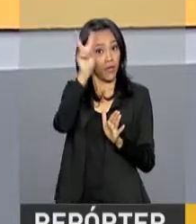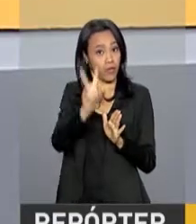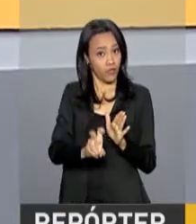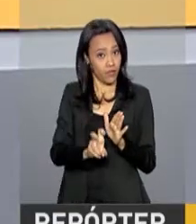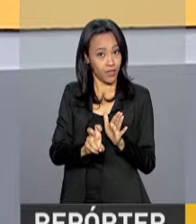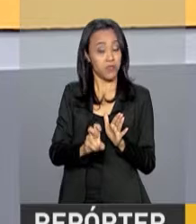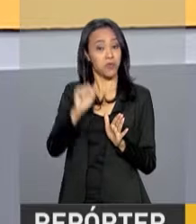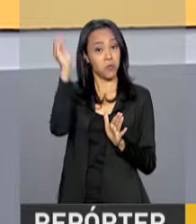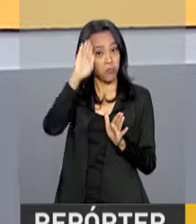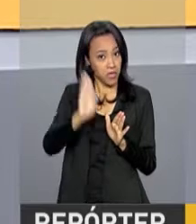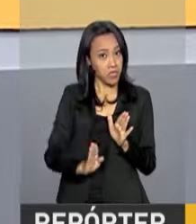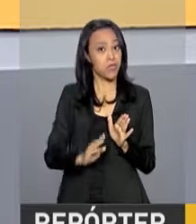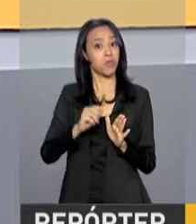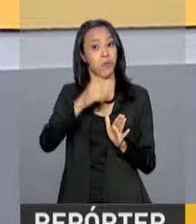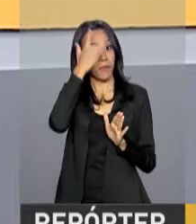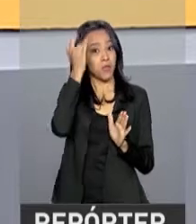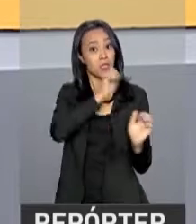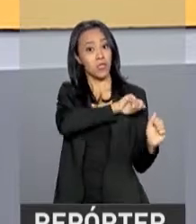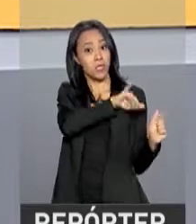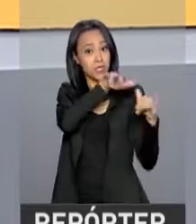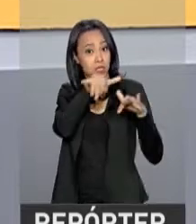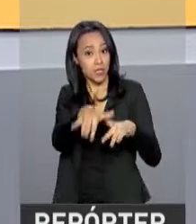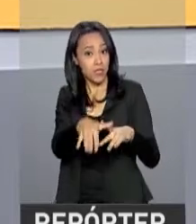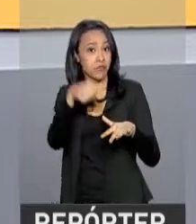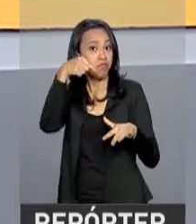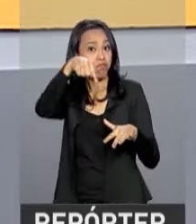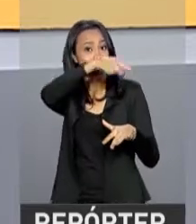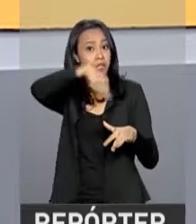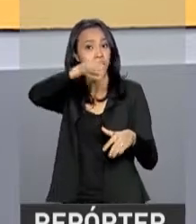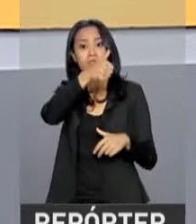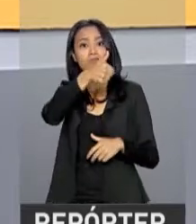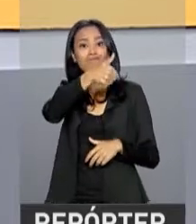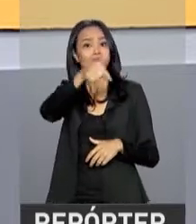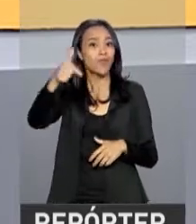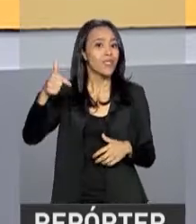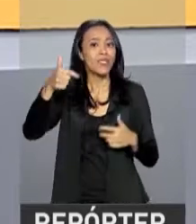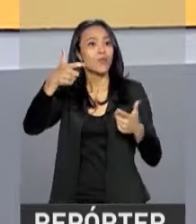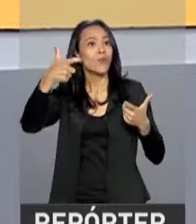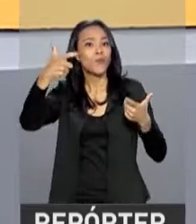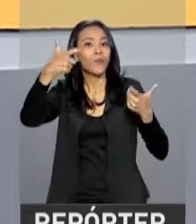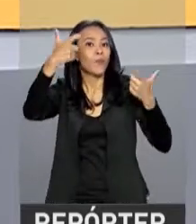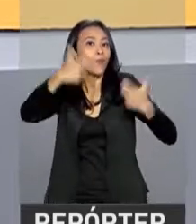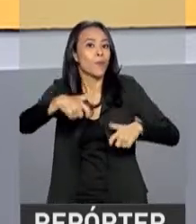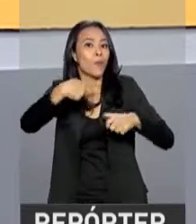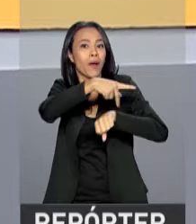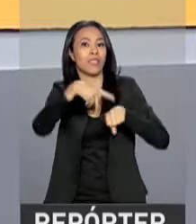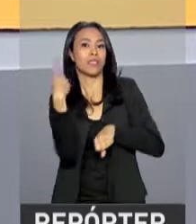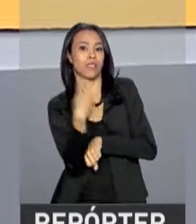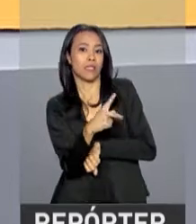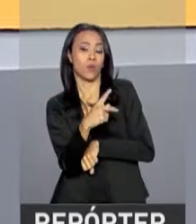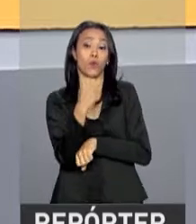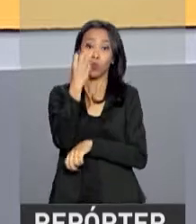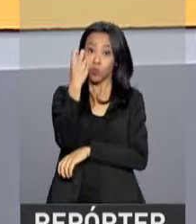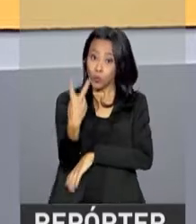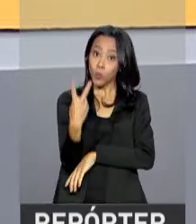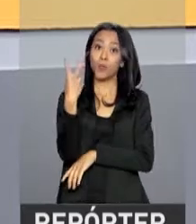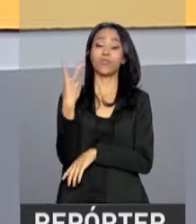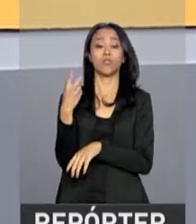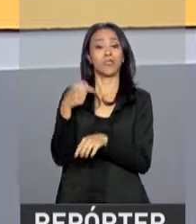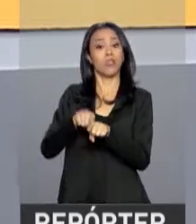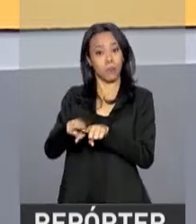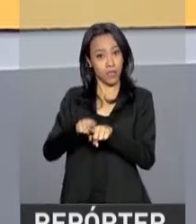reconheceu imigrantes como apátridas ou seja que não possuem nacionalidade duas irmãs que moram no brasil como